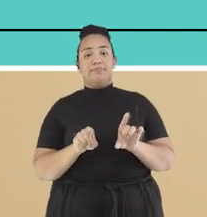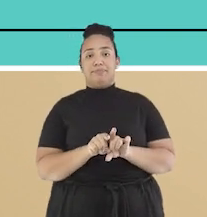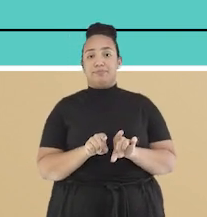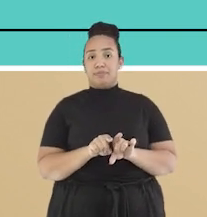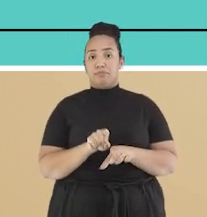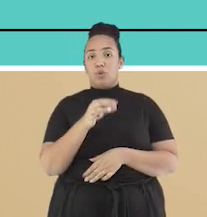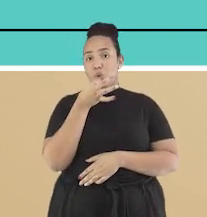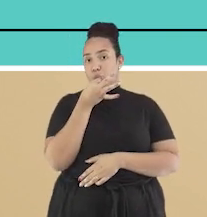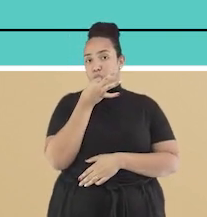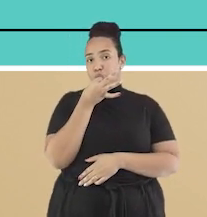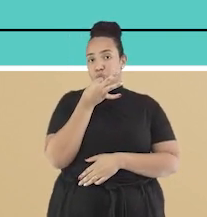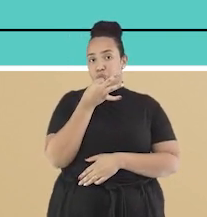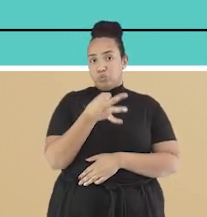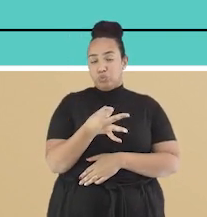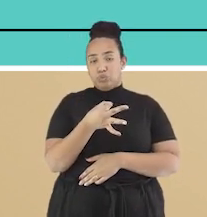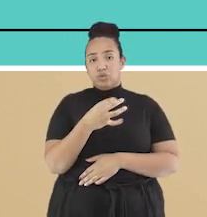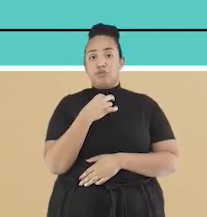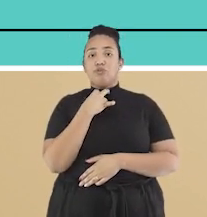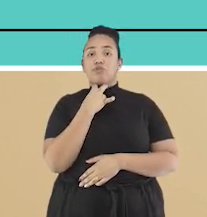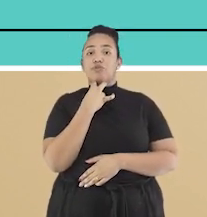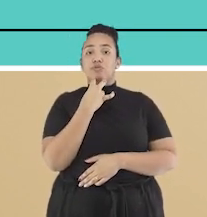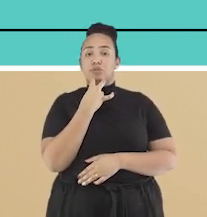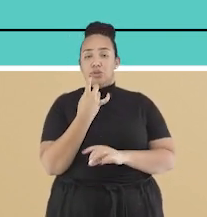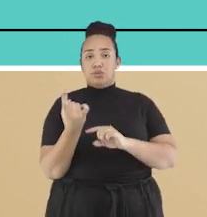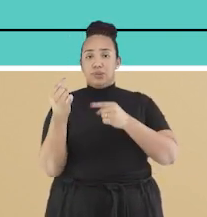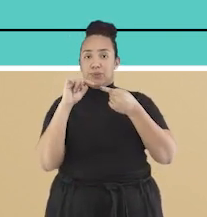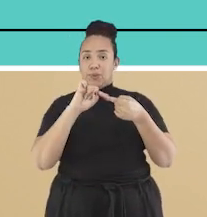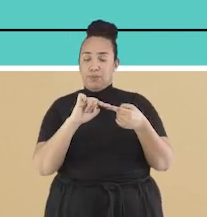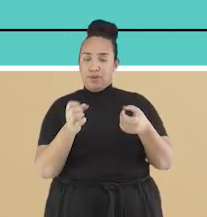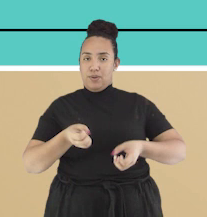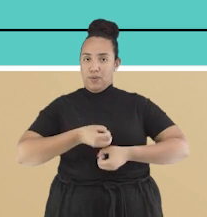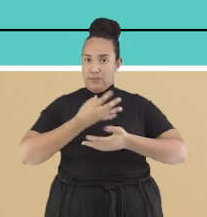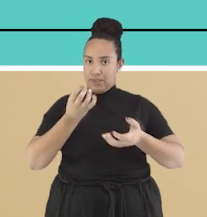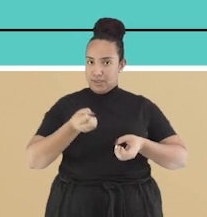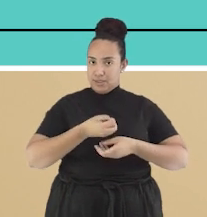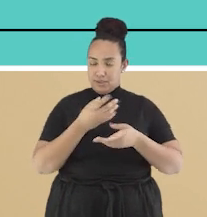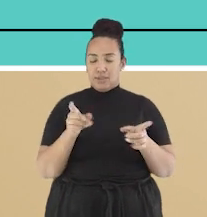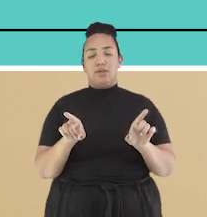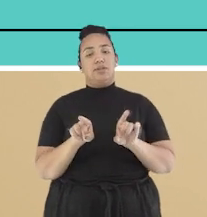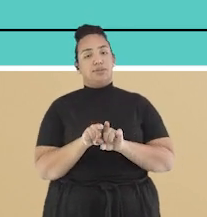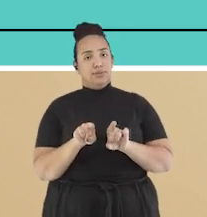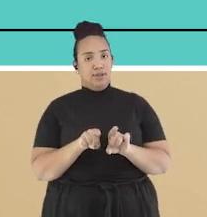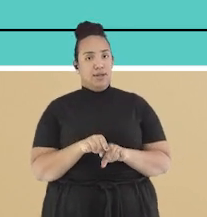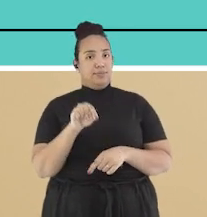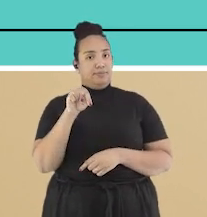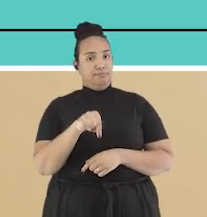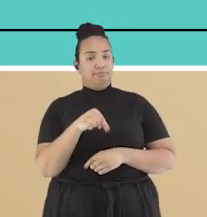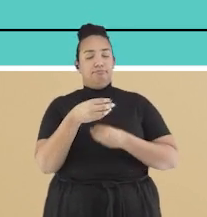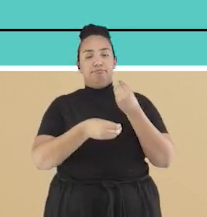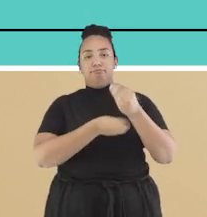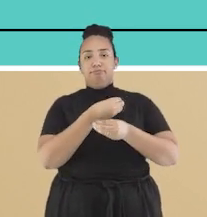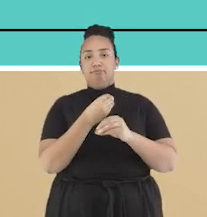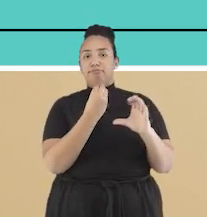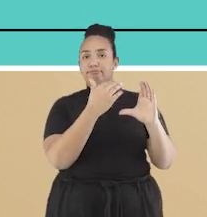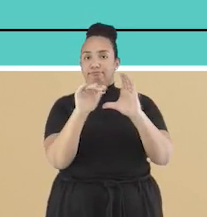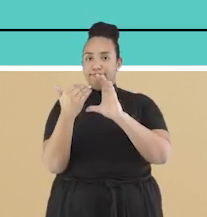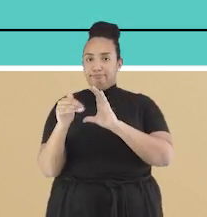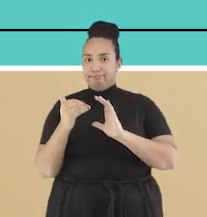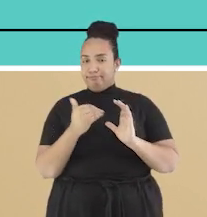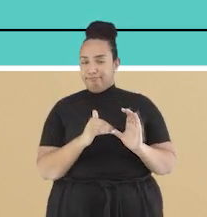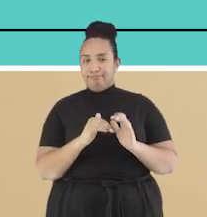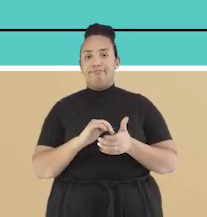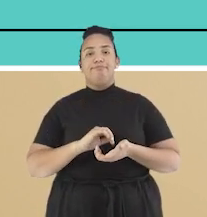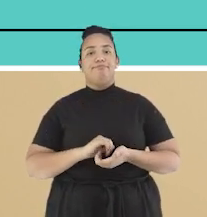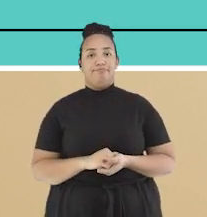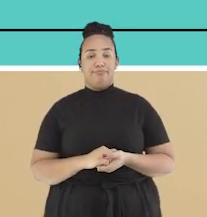e o timbre vocal que convenham ao gênero poético e a situação de compartilhamento em questão.